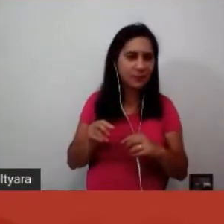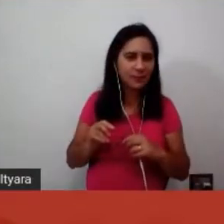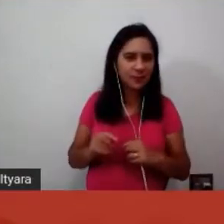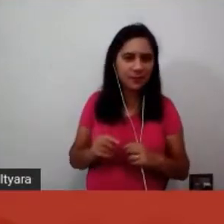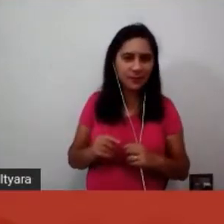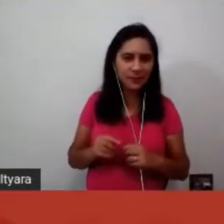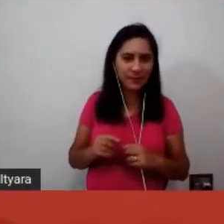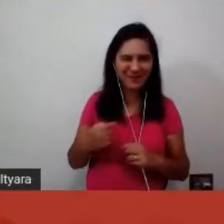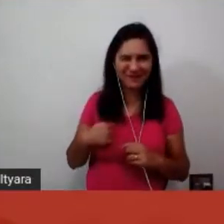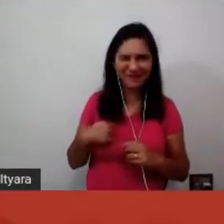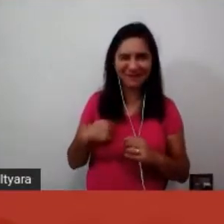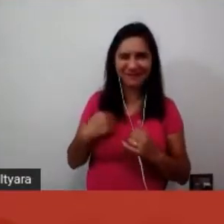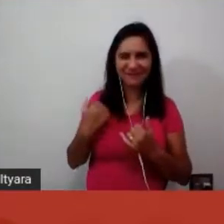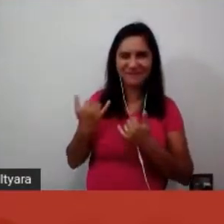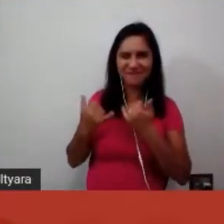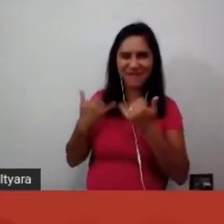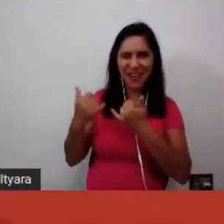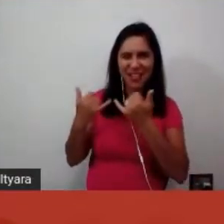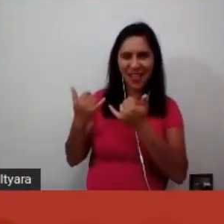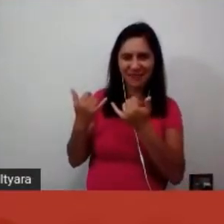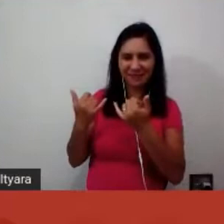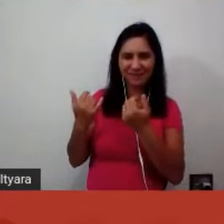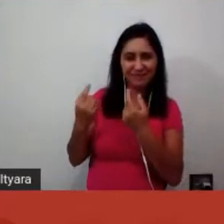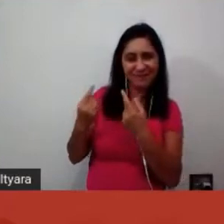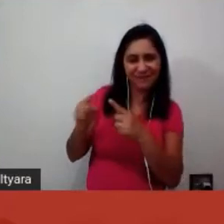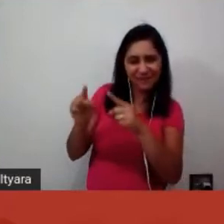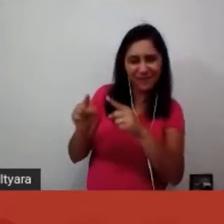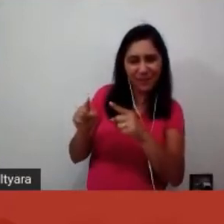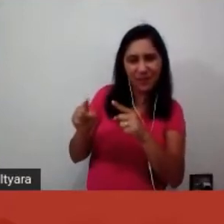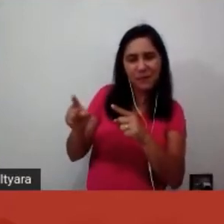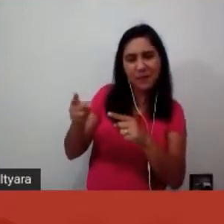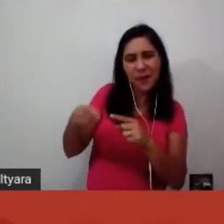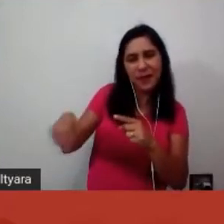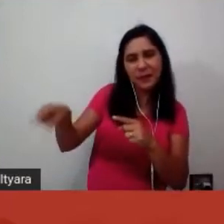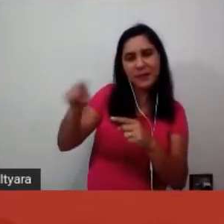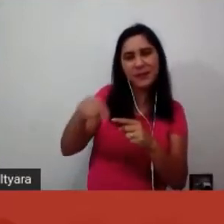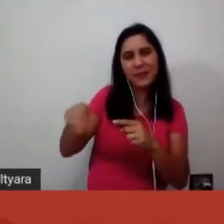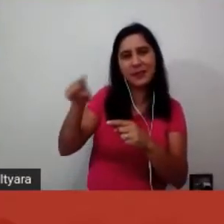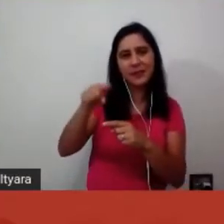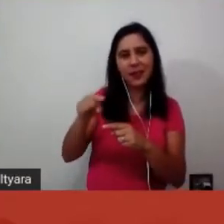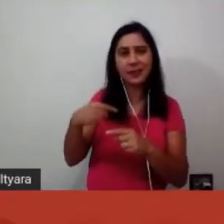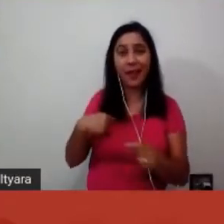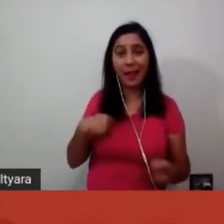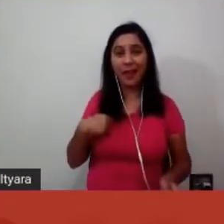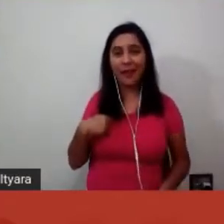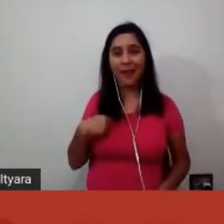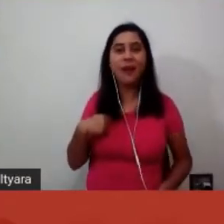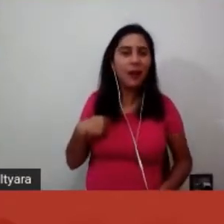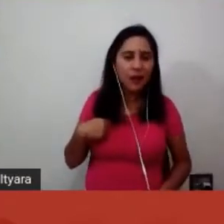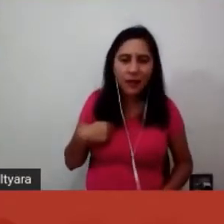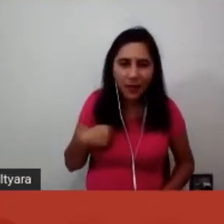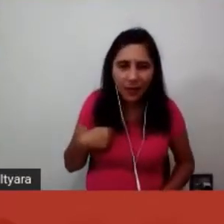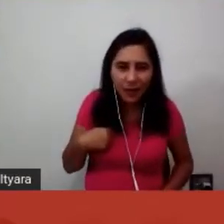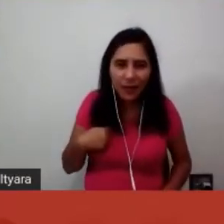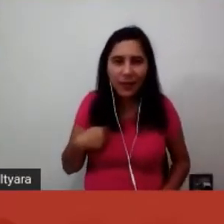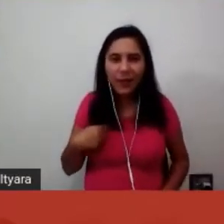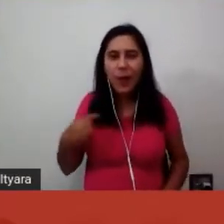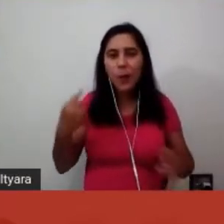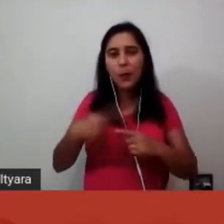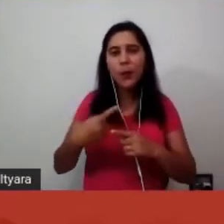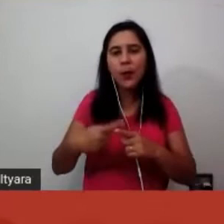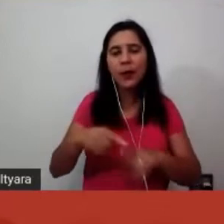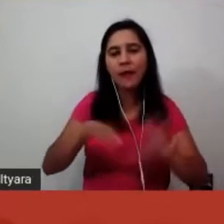É brincadeira, viu? Só para fazer aquela de estudante que não sabe o que está acontecendo, porque não está prestando